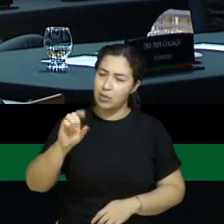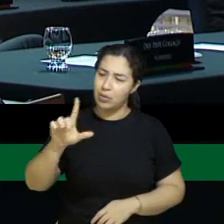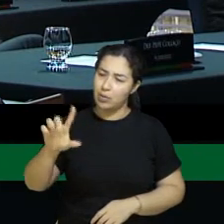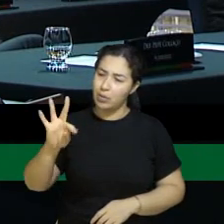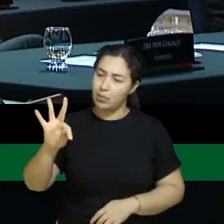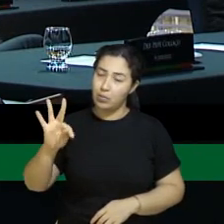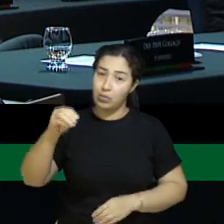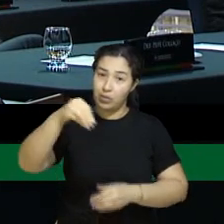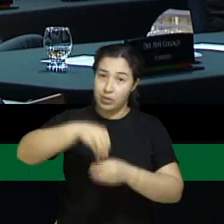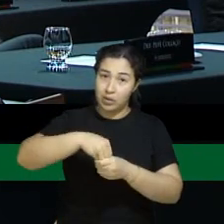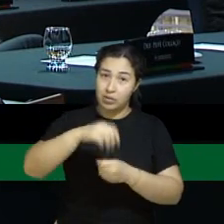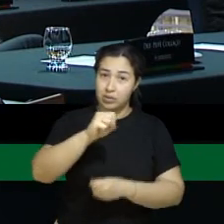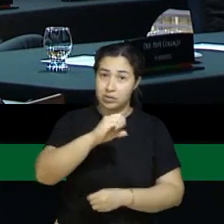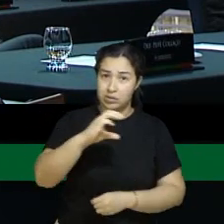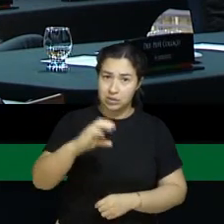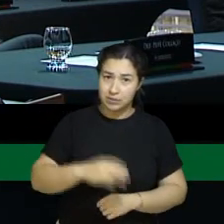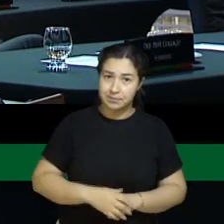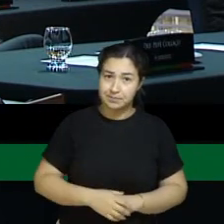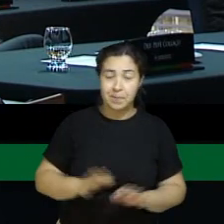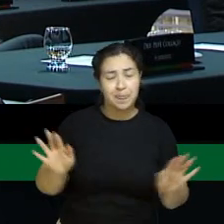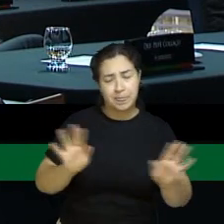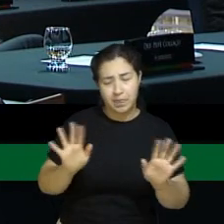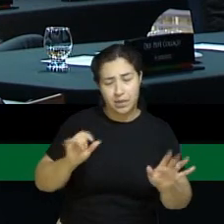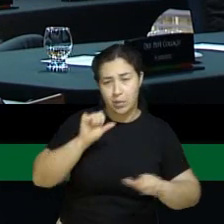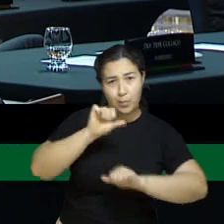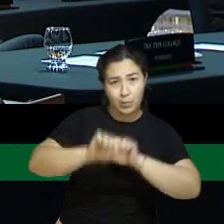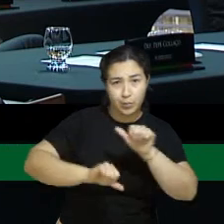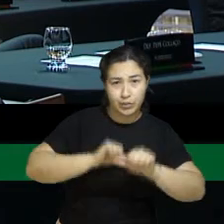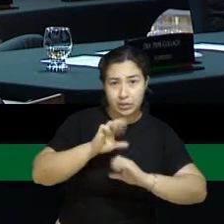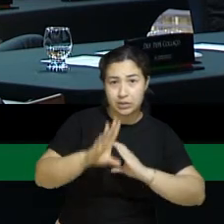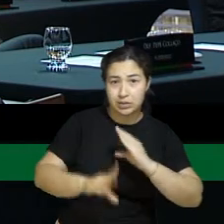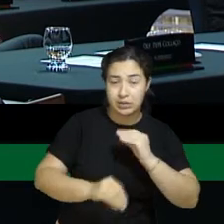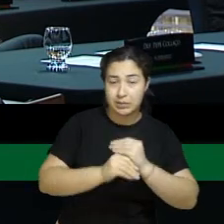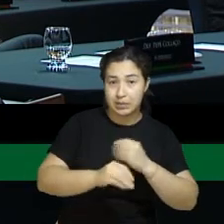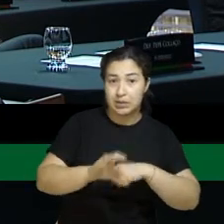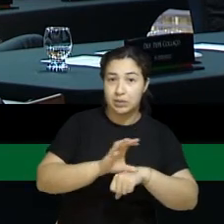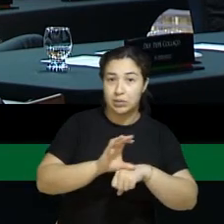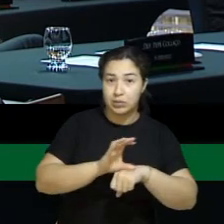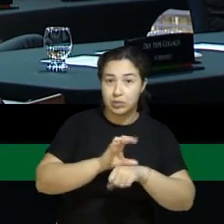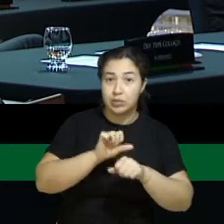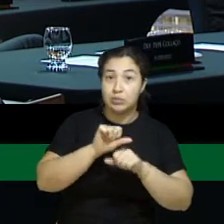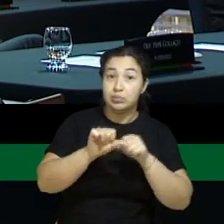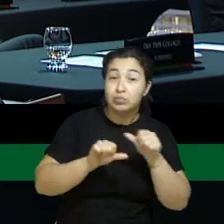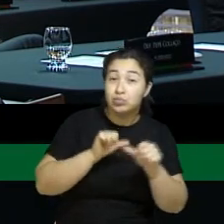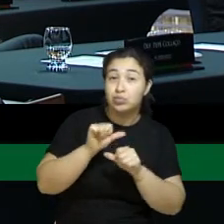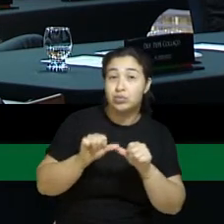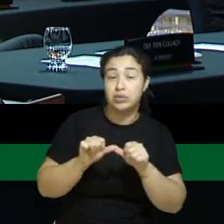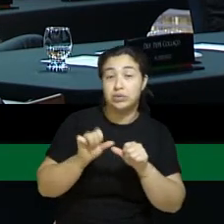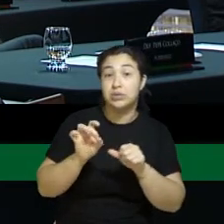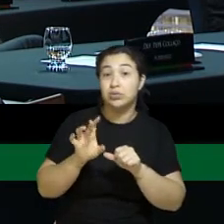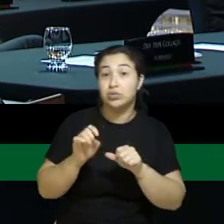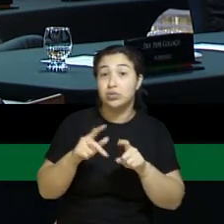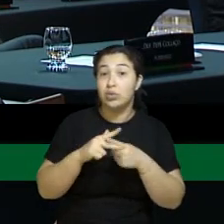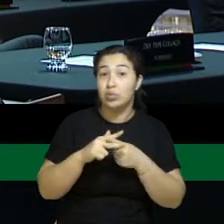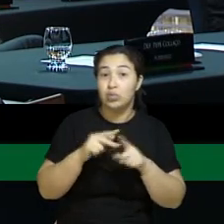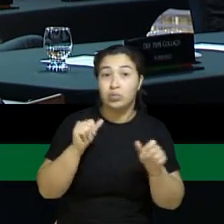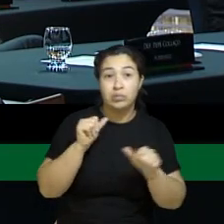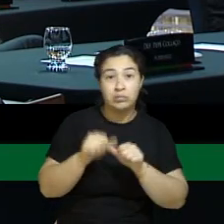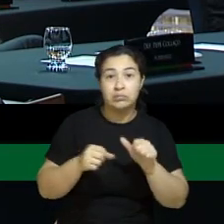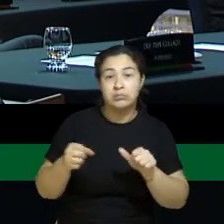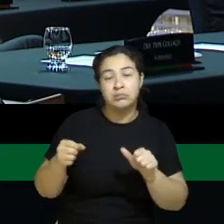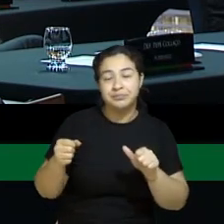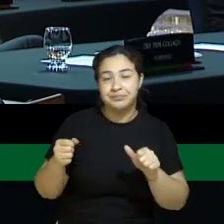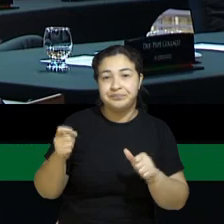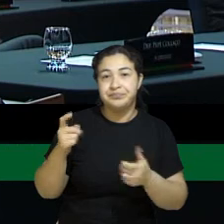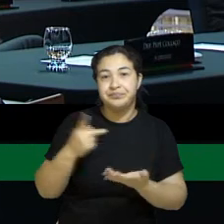deputado Matheus já falou, foi uma readequação através de uma emenda constitucional, uma readequação apenas corrigir um erro histórico aí